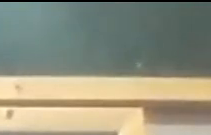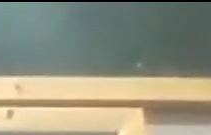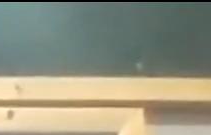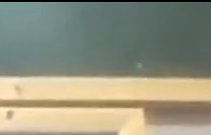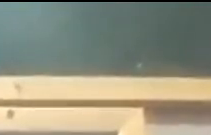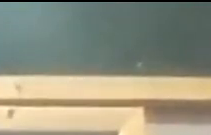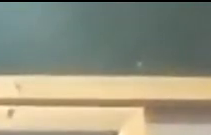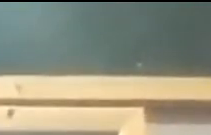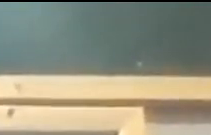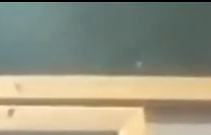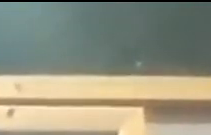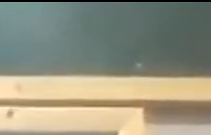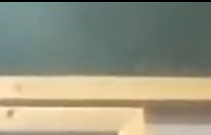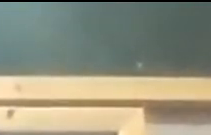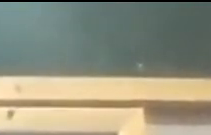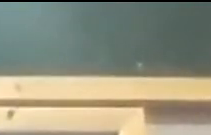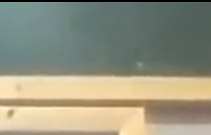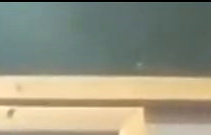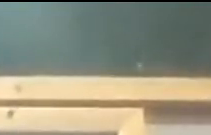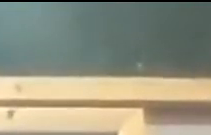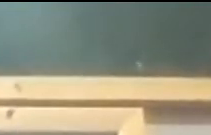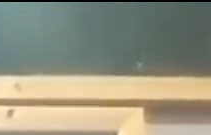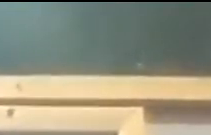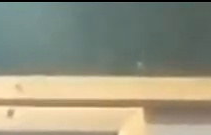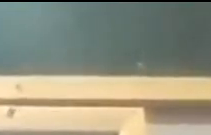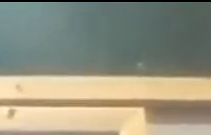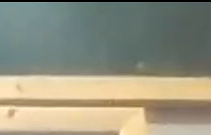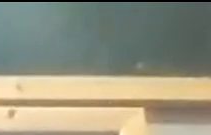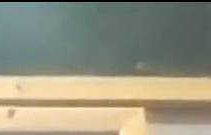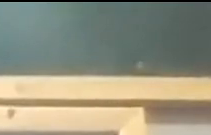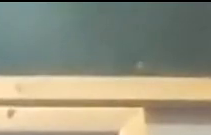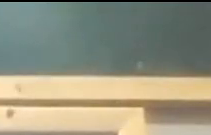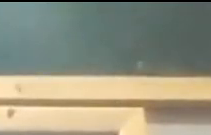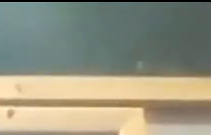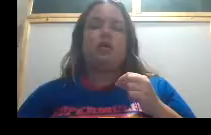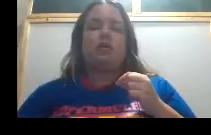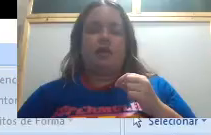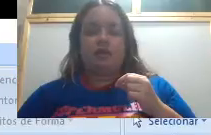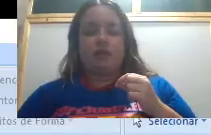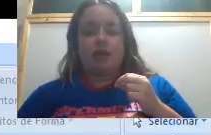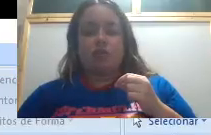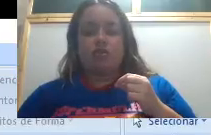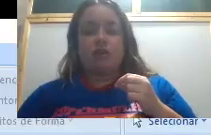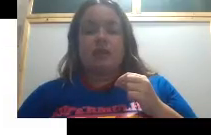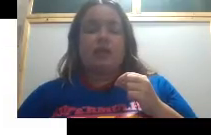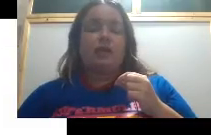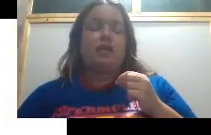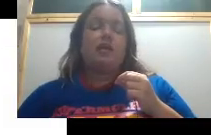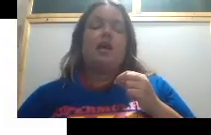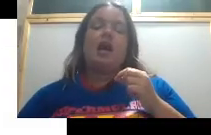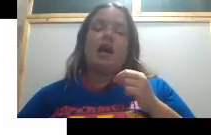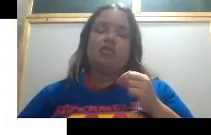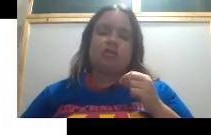elas elas são muito marcantes nós tiveram vários acontecimentos entre elas